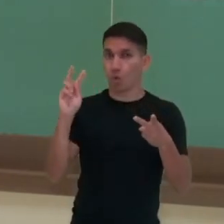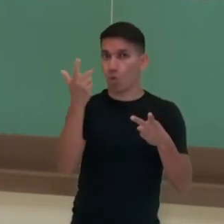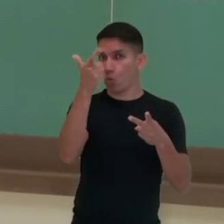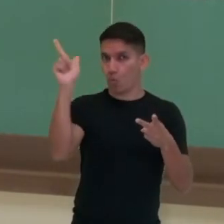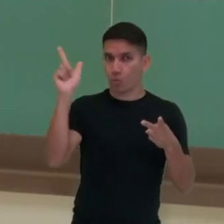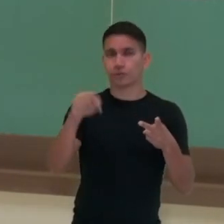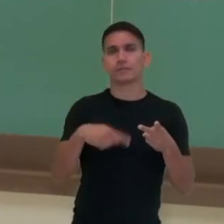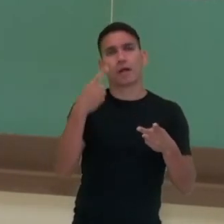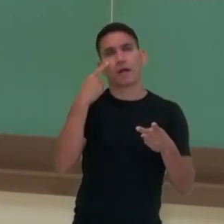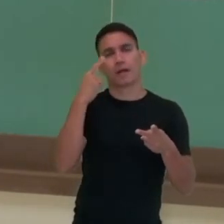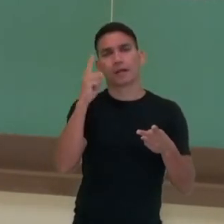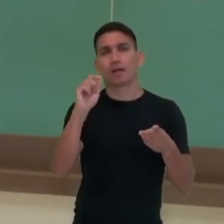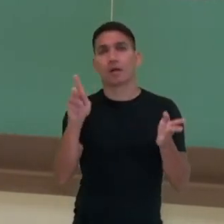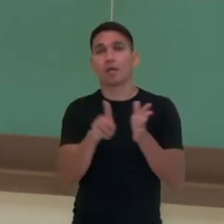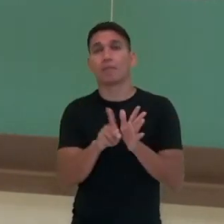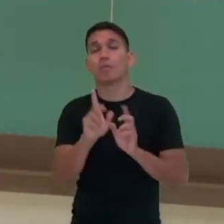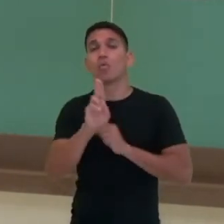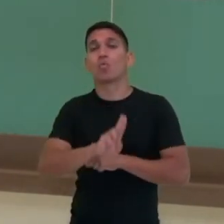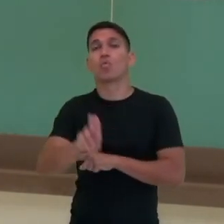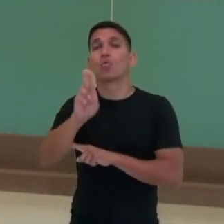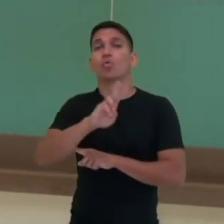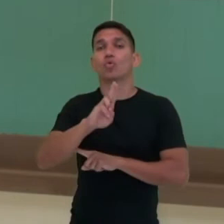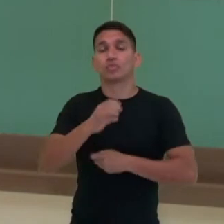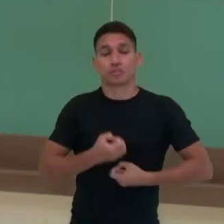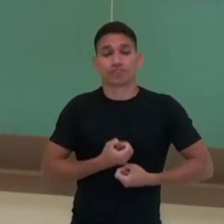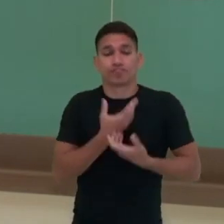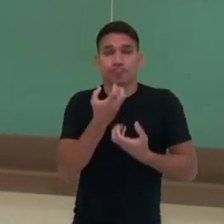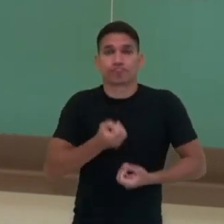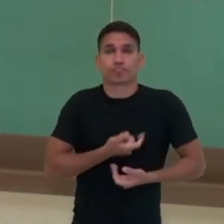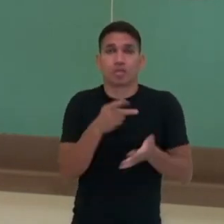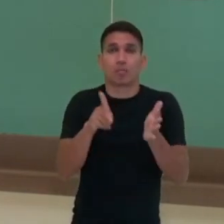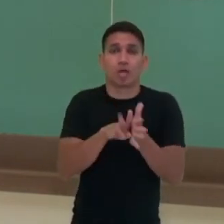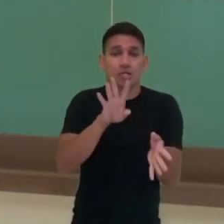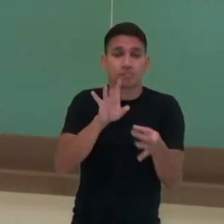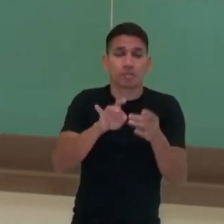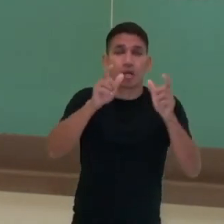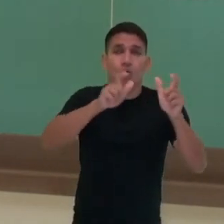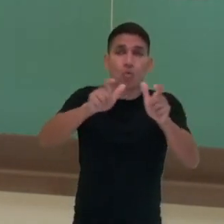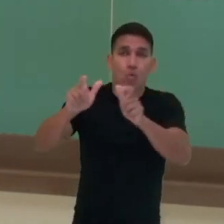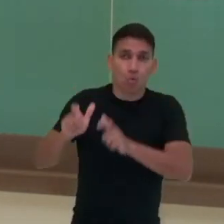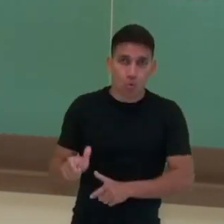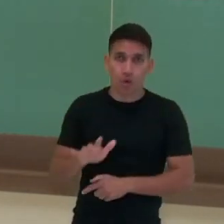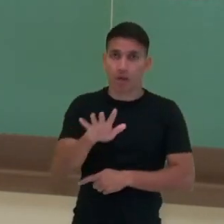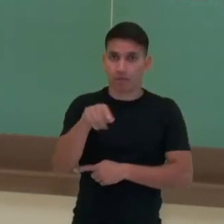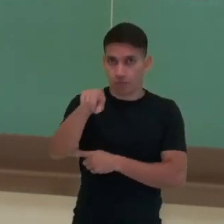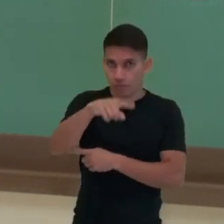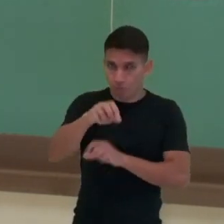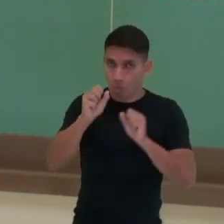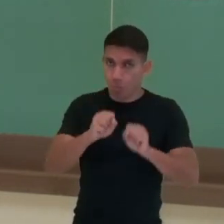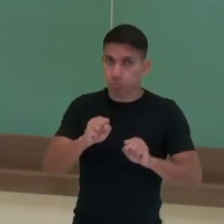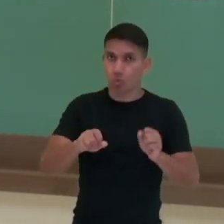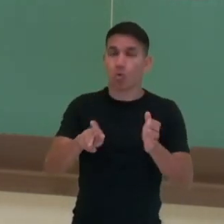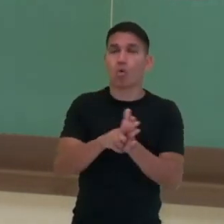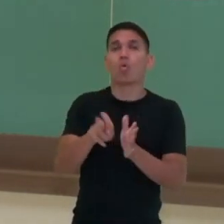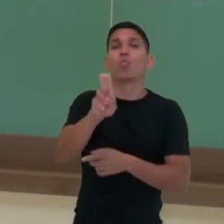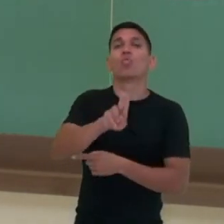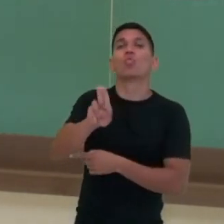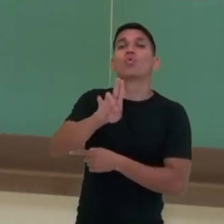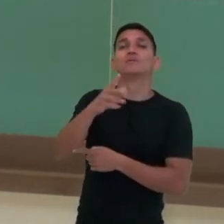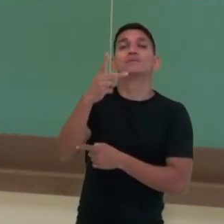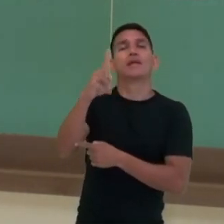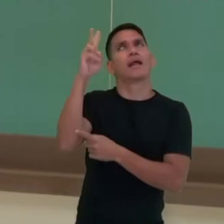observe. Utilize expressões regionais, tá? Vocês podem usar expressões que